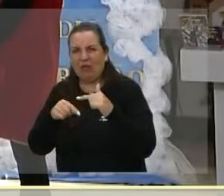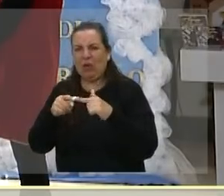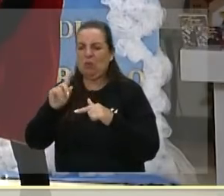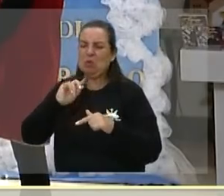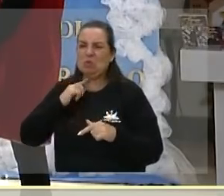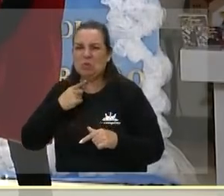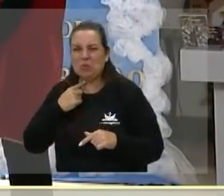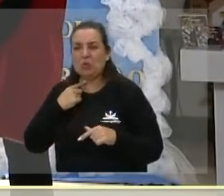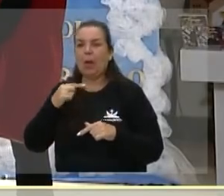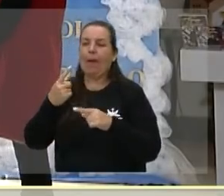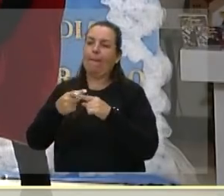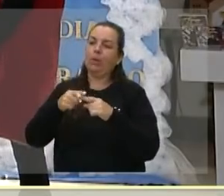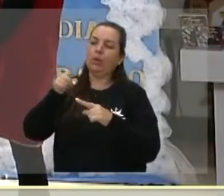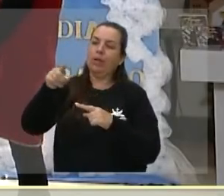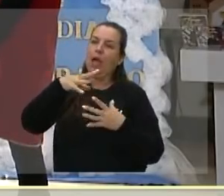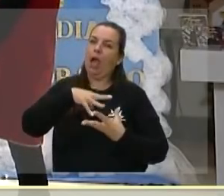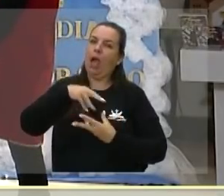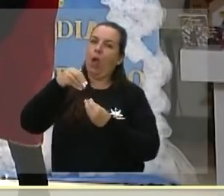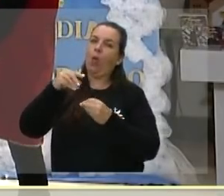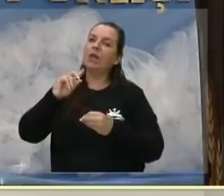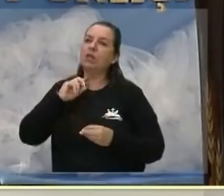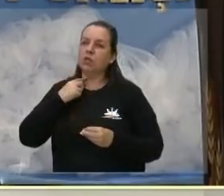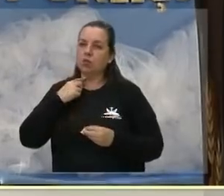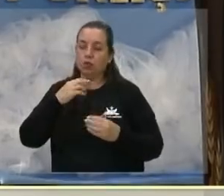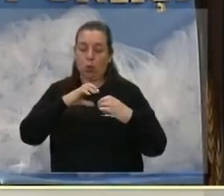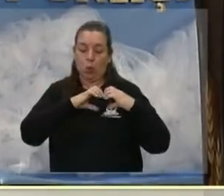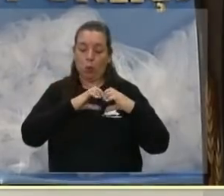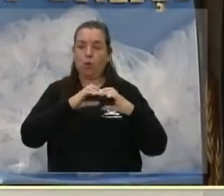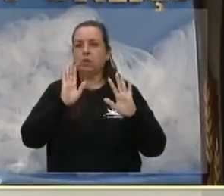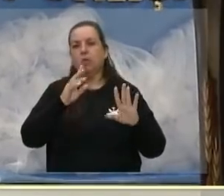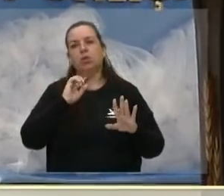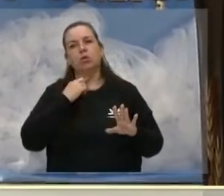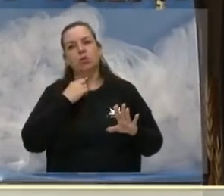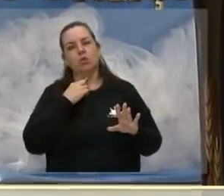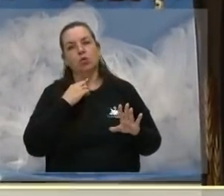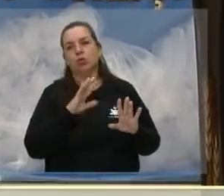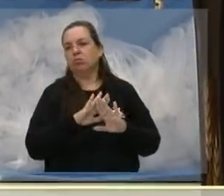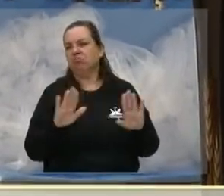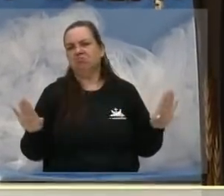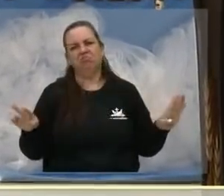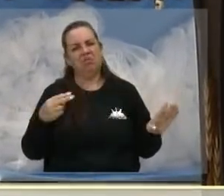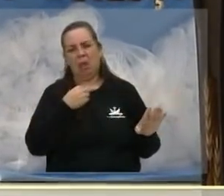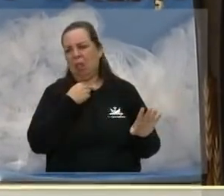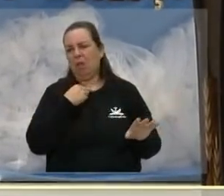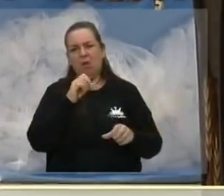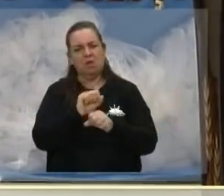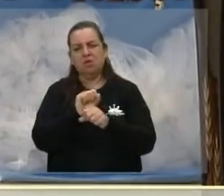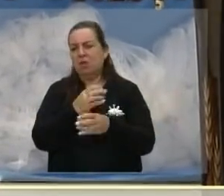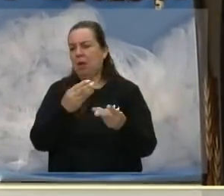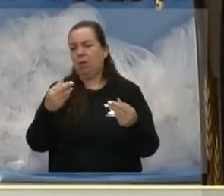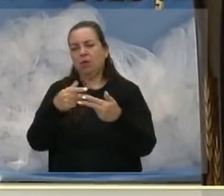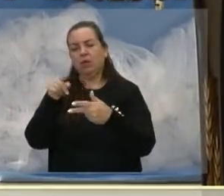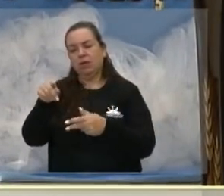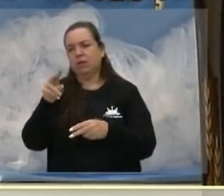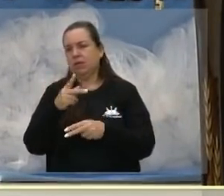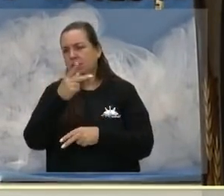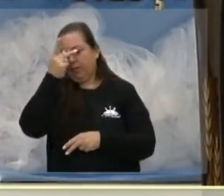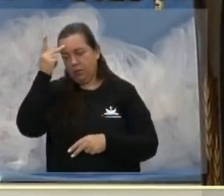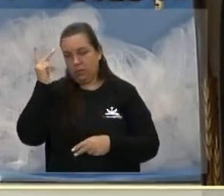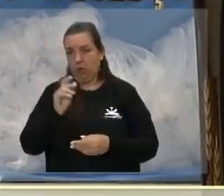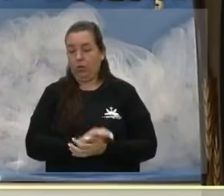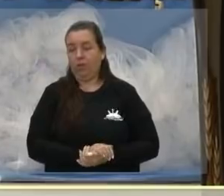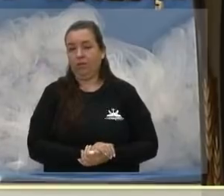sujo é porque a alma tá sujo o coração da suja não espere muita coisa dessa pessoa